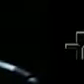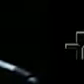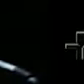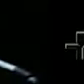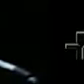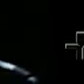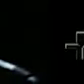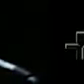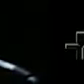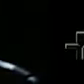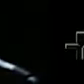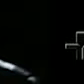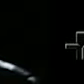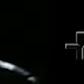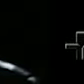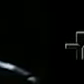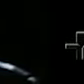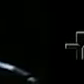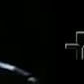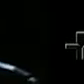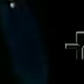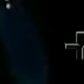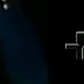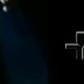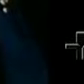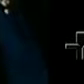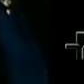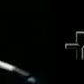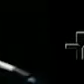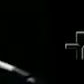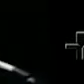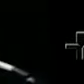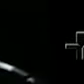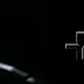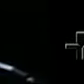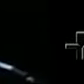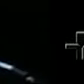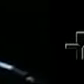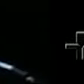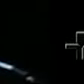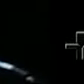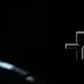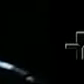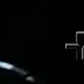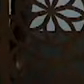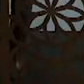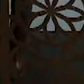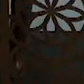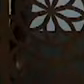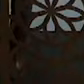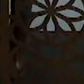eu vou me embora para festa do dia do